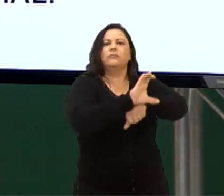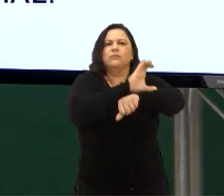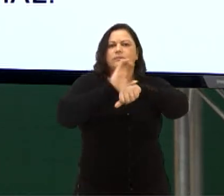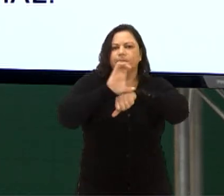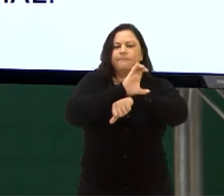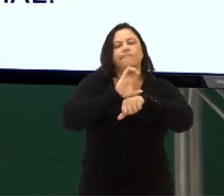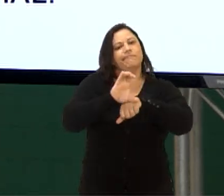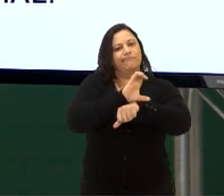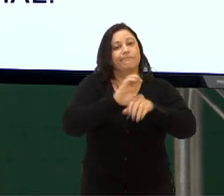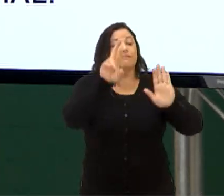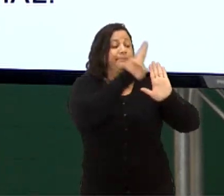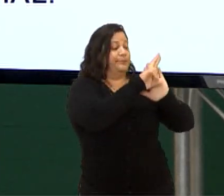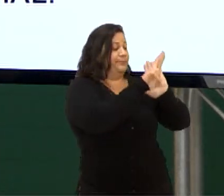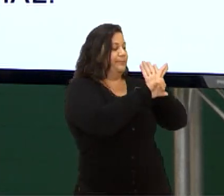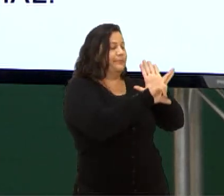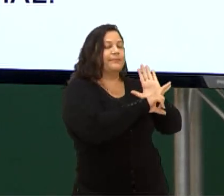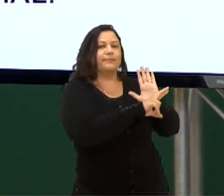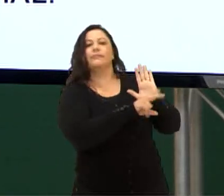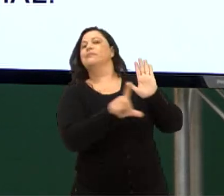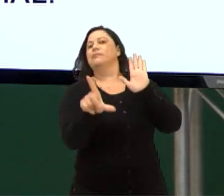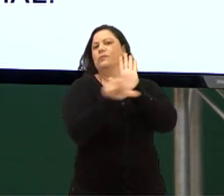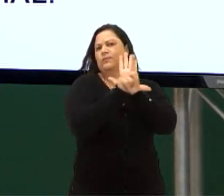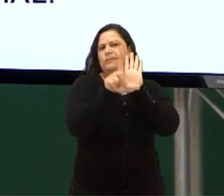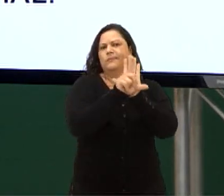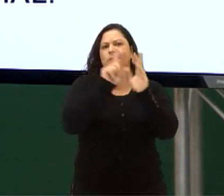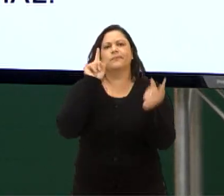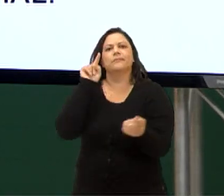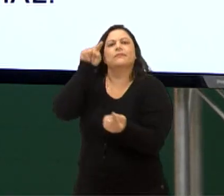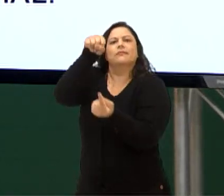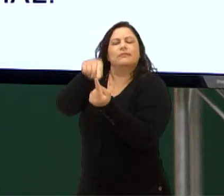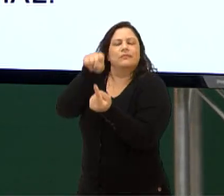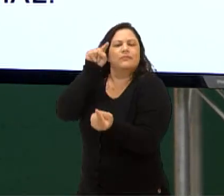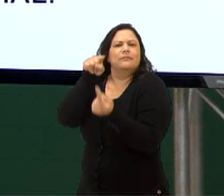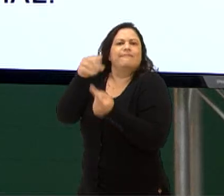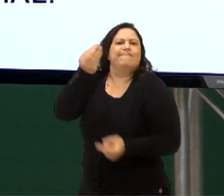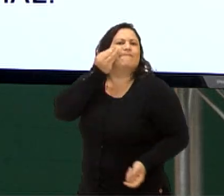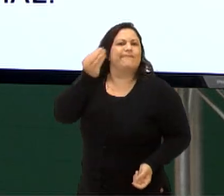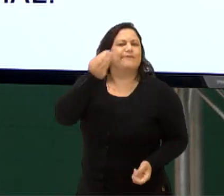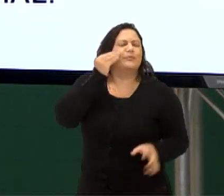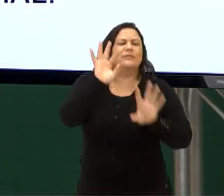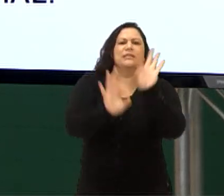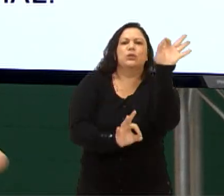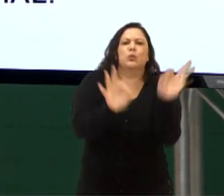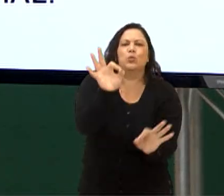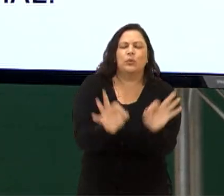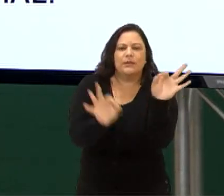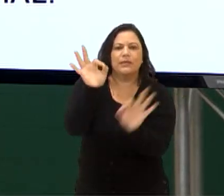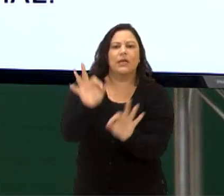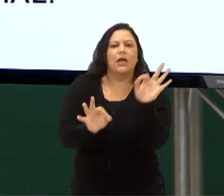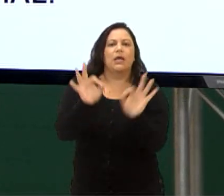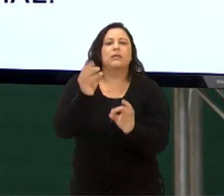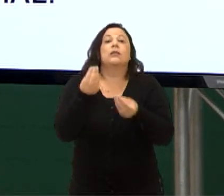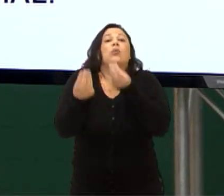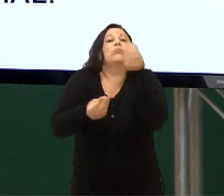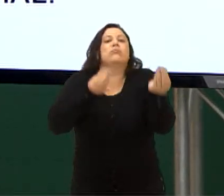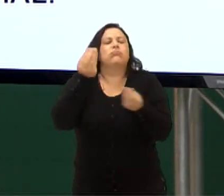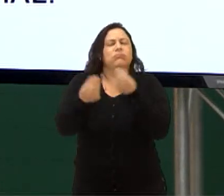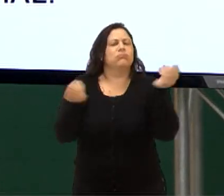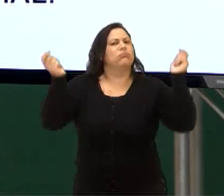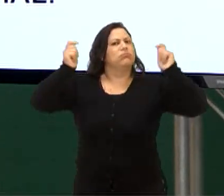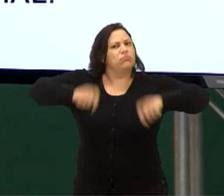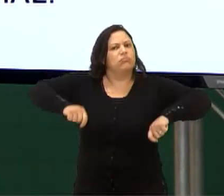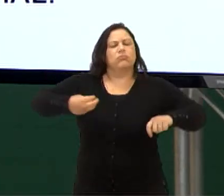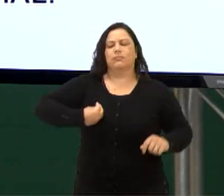constituições, regras que tinham por objetivo tentar organizar um pouquinho como que poderia funcionar